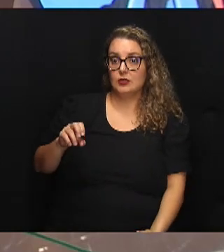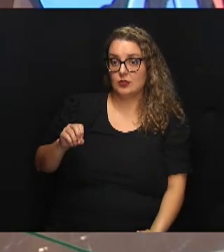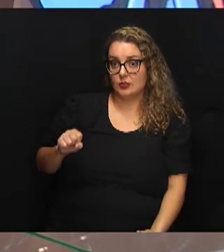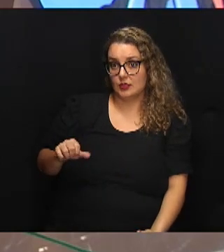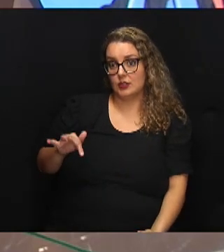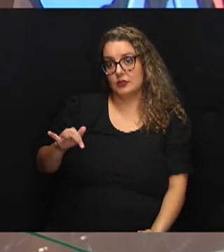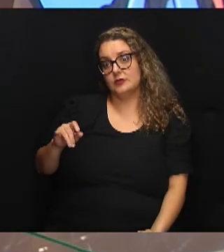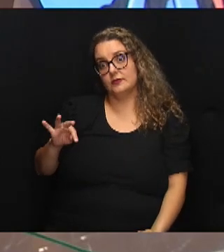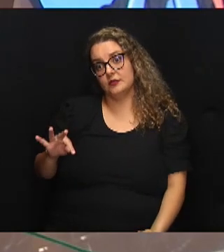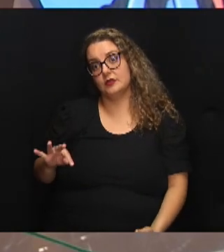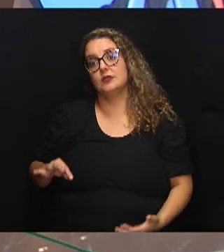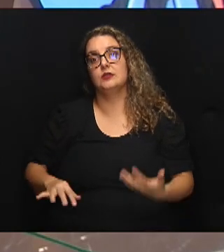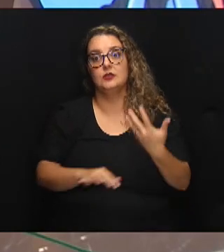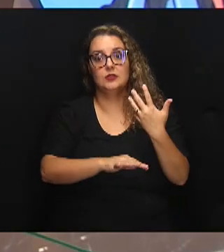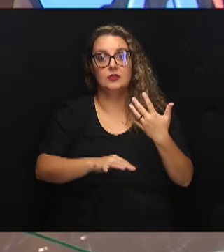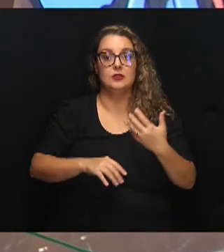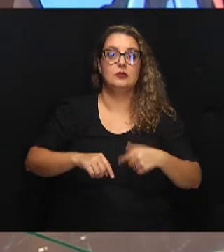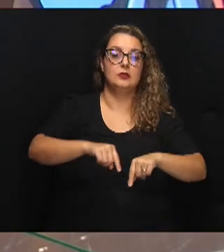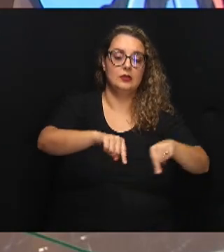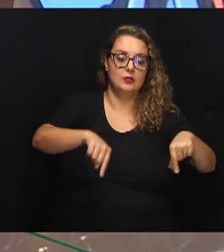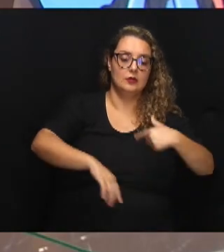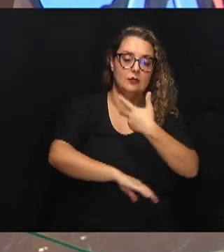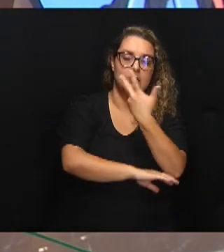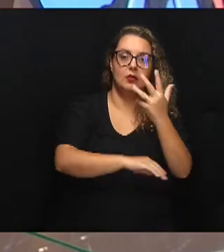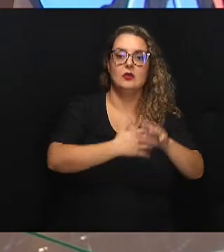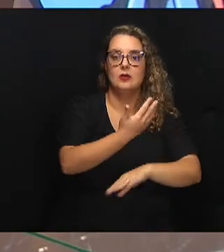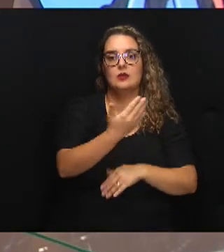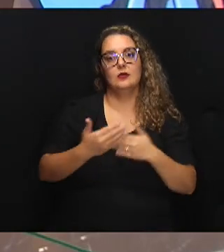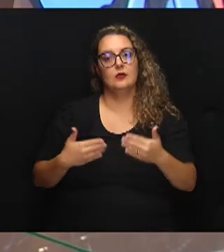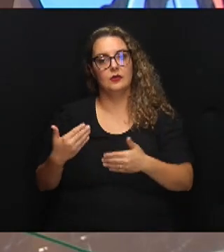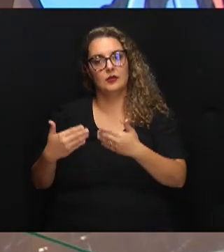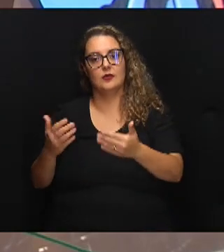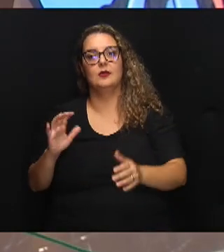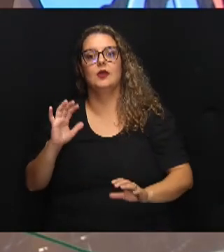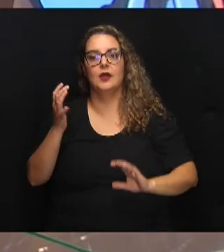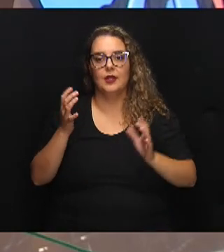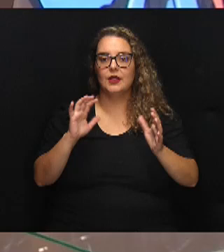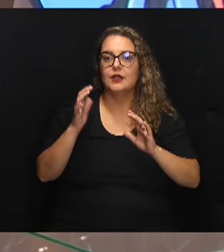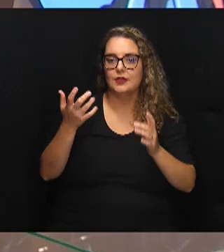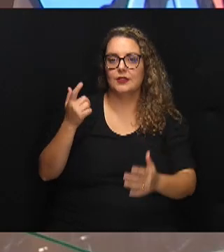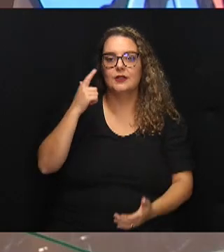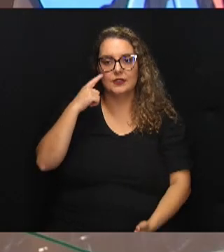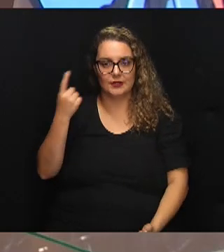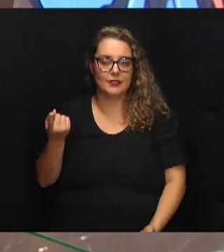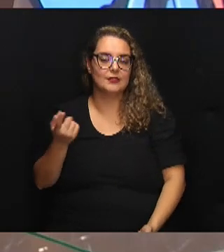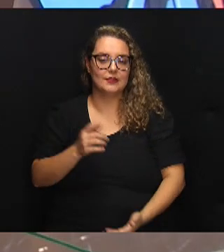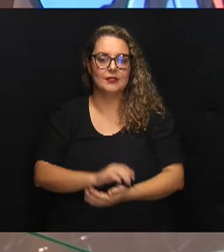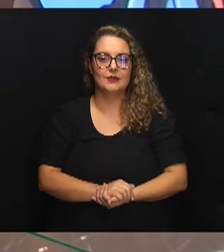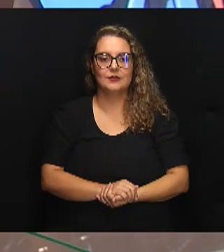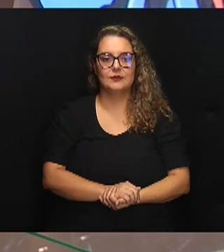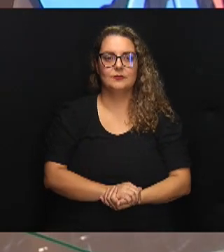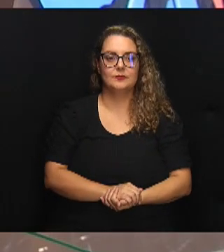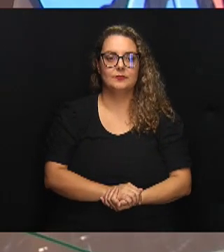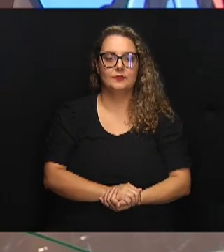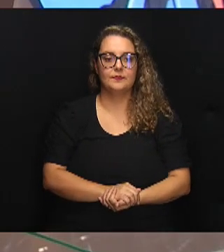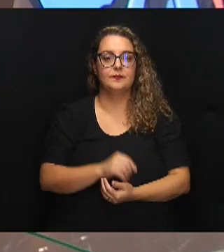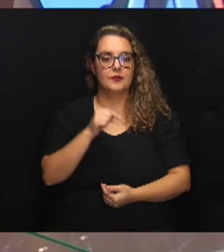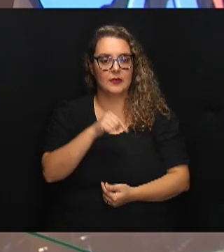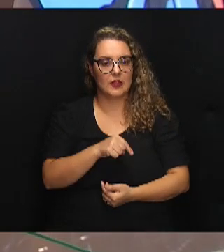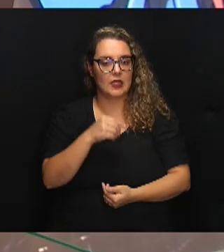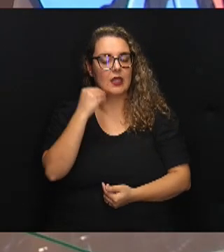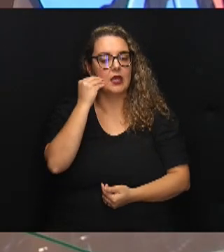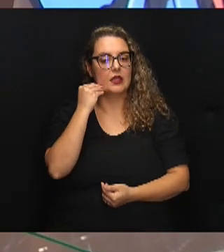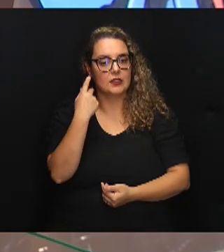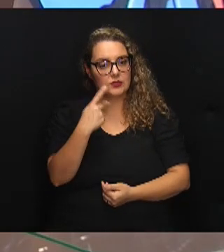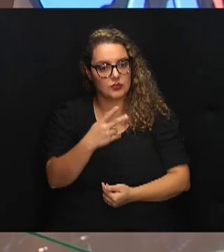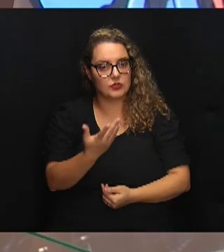em praças, em parques e assim foi surgindo a ideia. Isso, a partir dessa